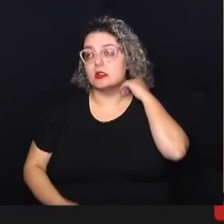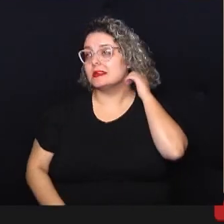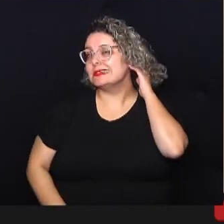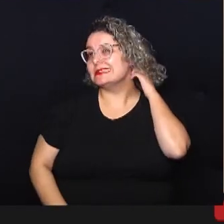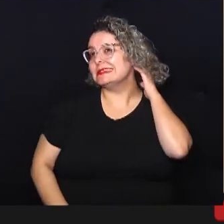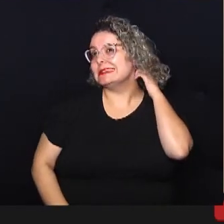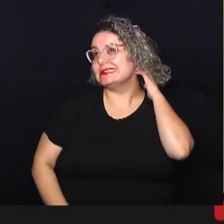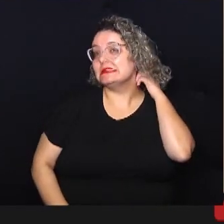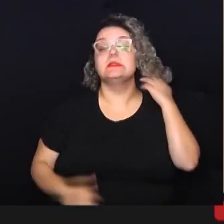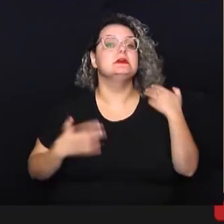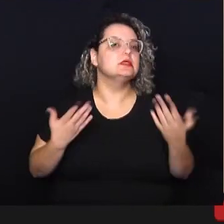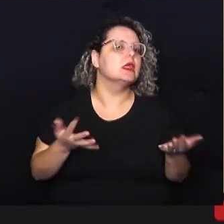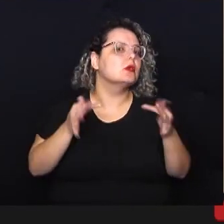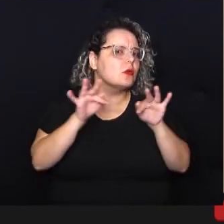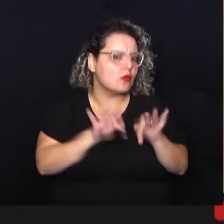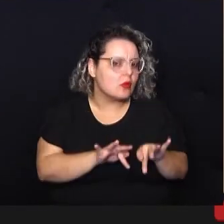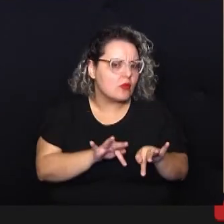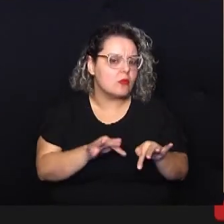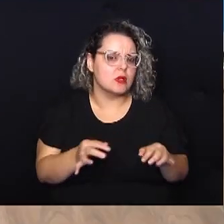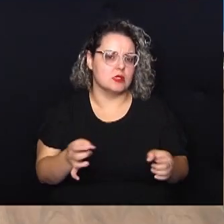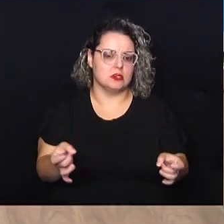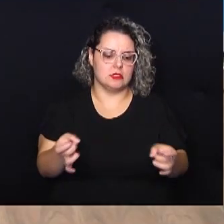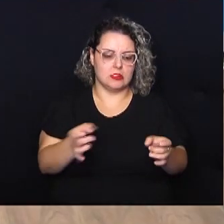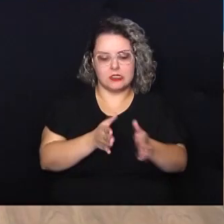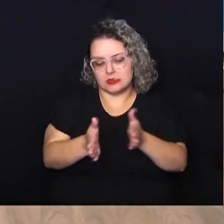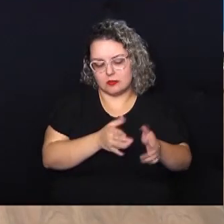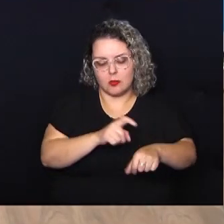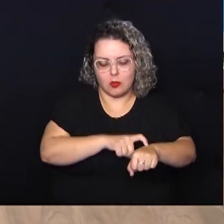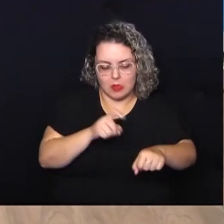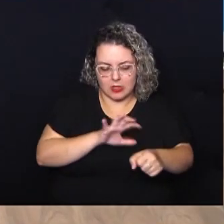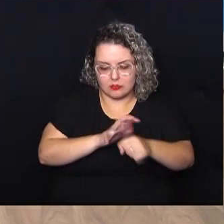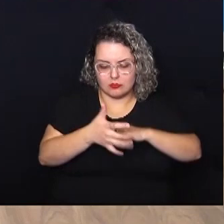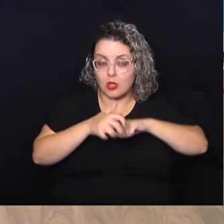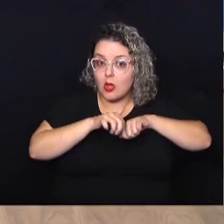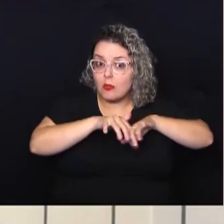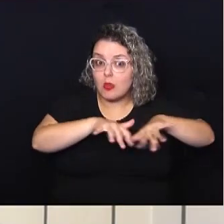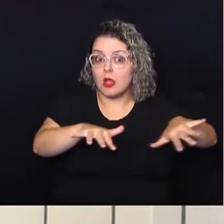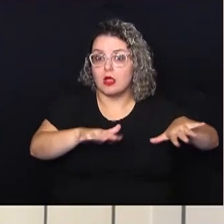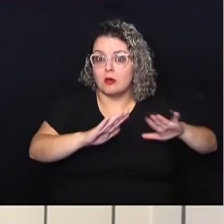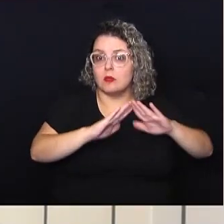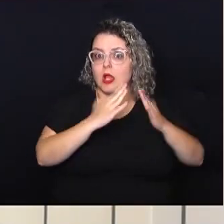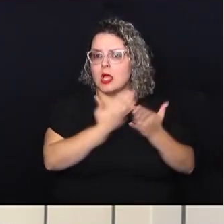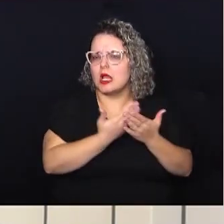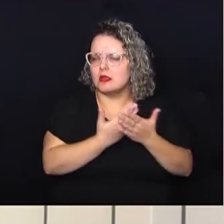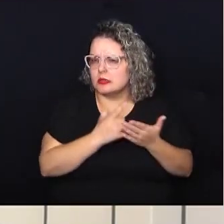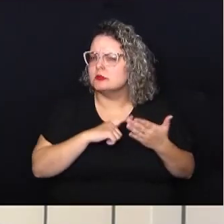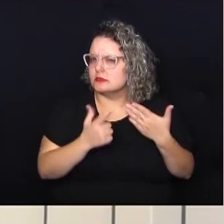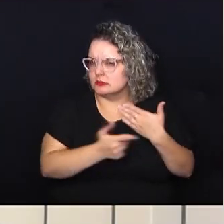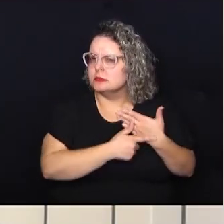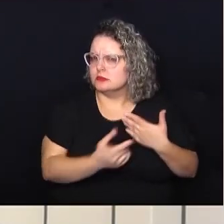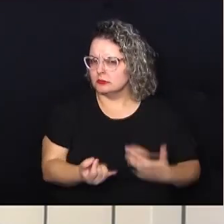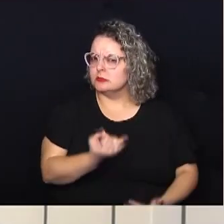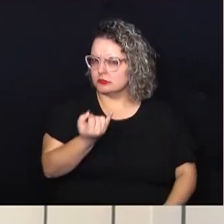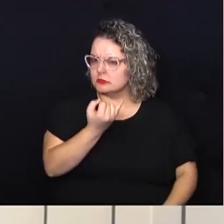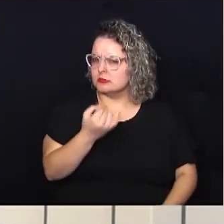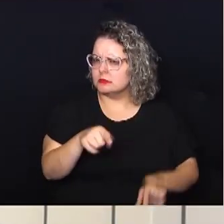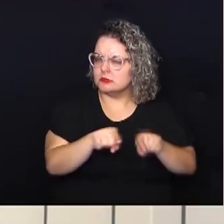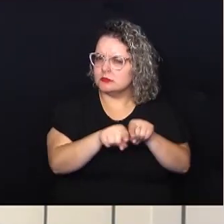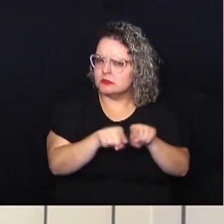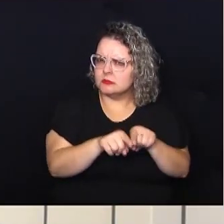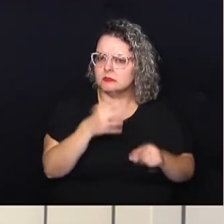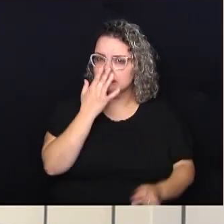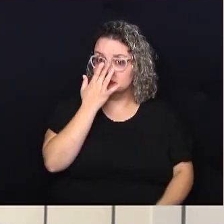fim deste período pandêmico que nós vivemos, a escola tem um papel importante também